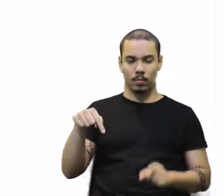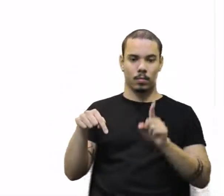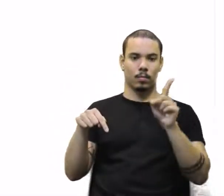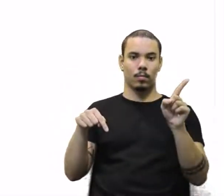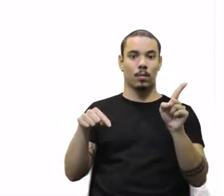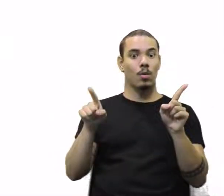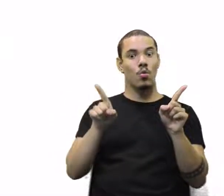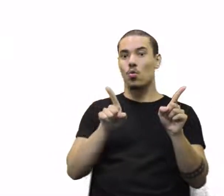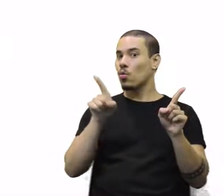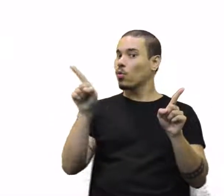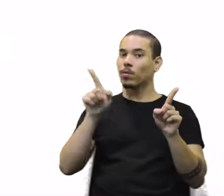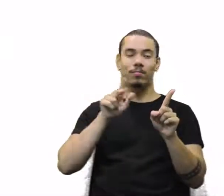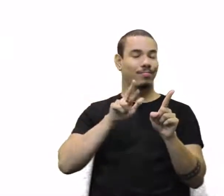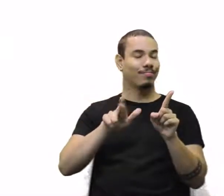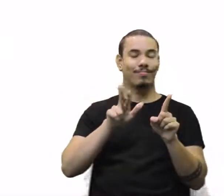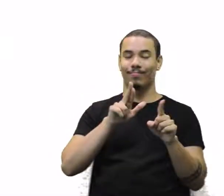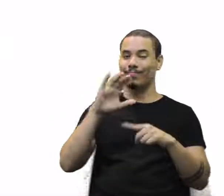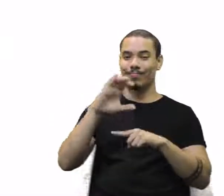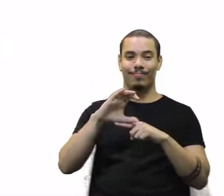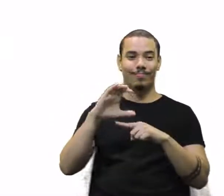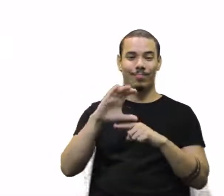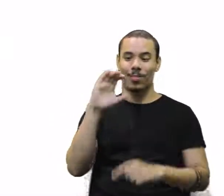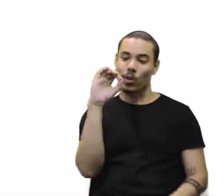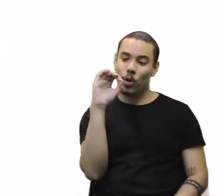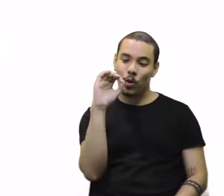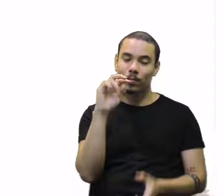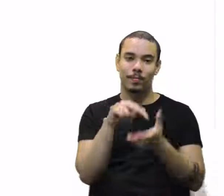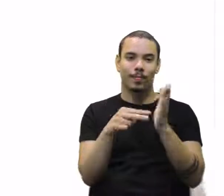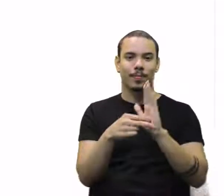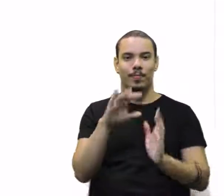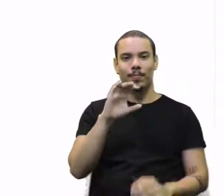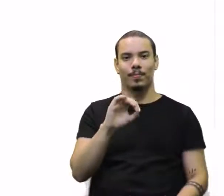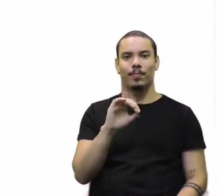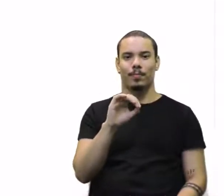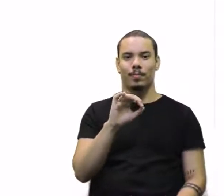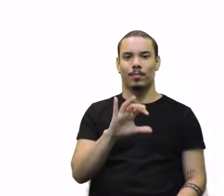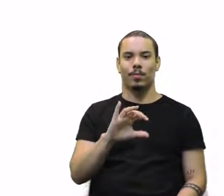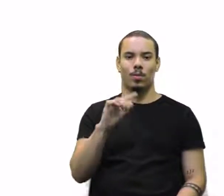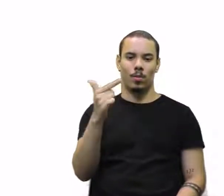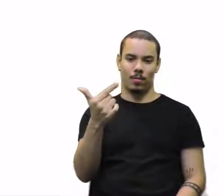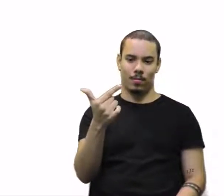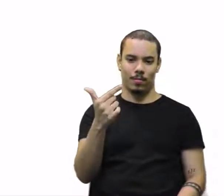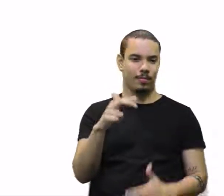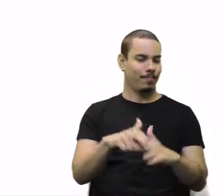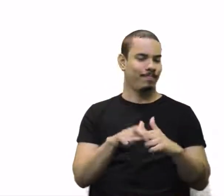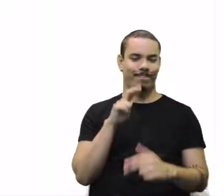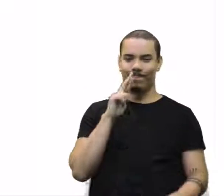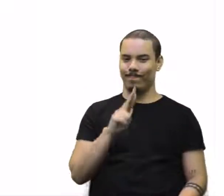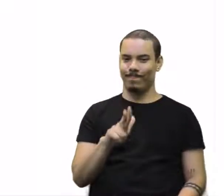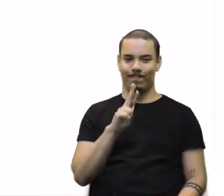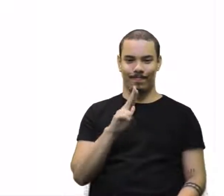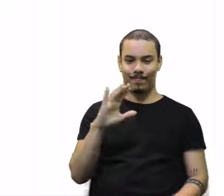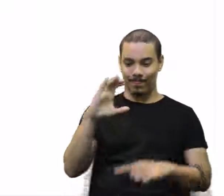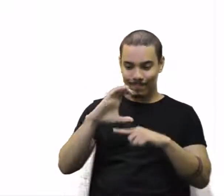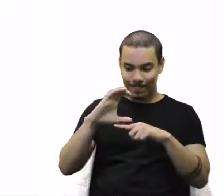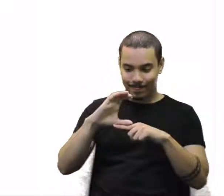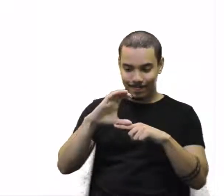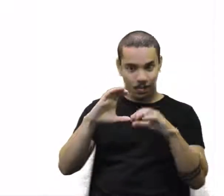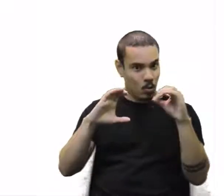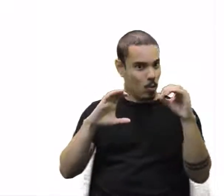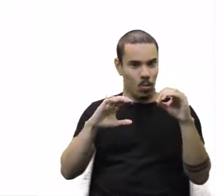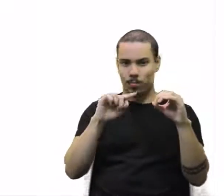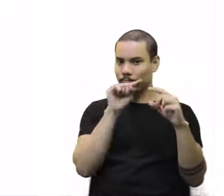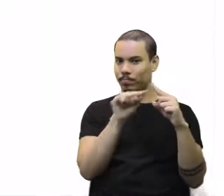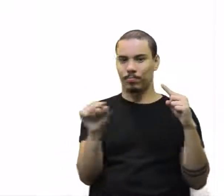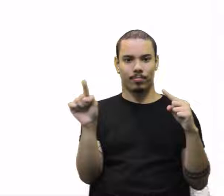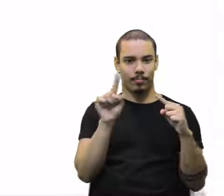esse carbono, e aqui, ó, é um oxigênio. Então, não configura carbono terciário, ele é um carbono